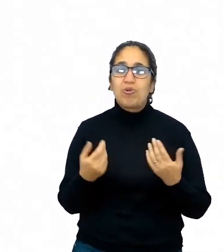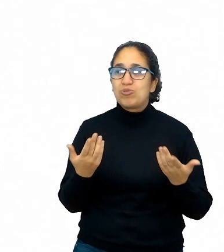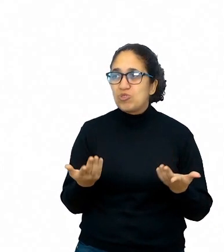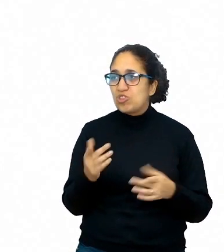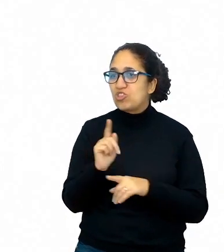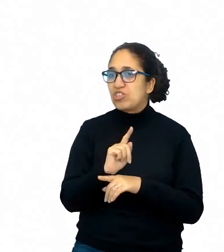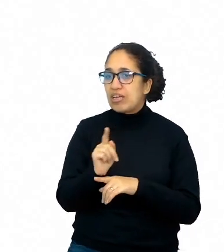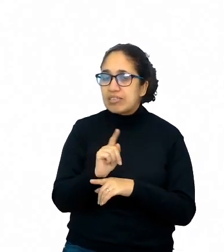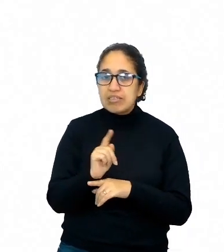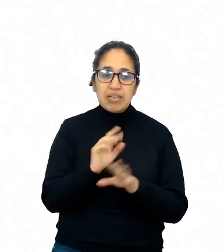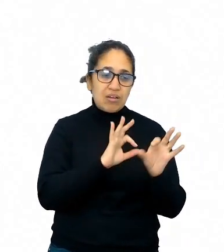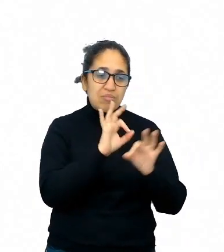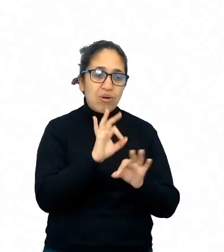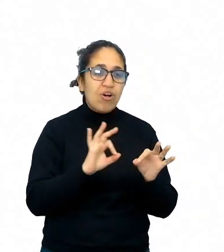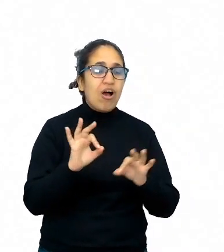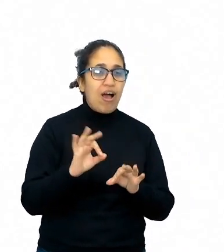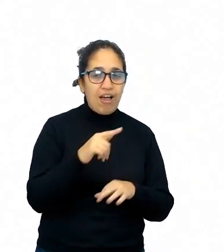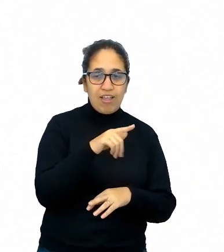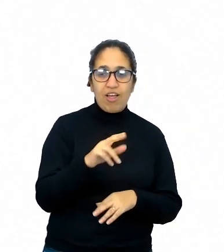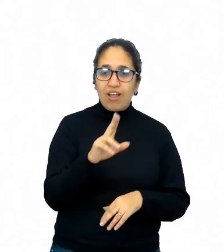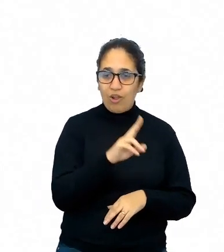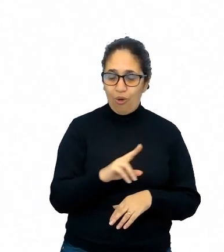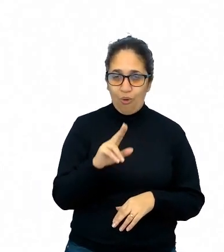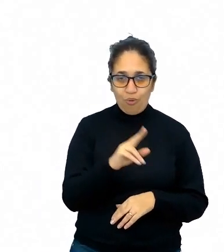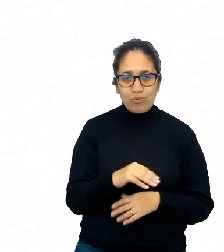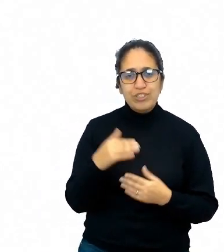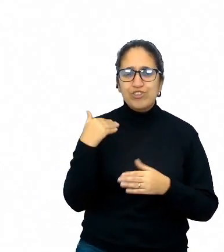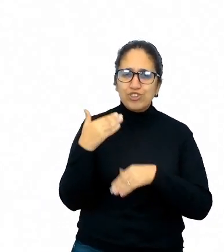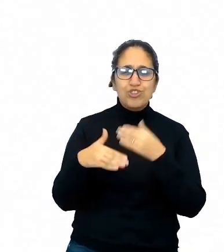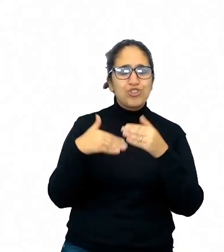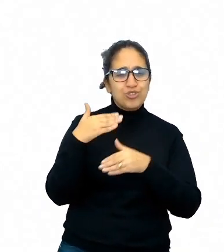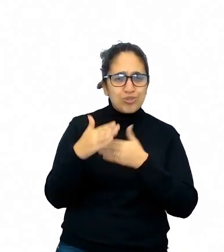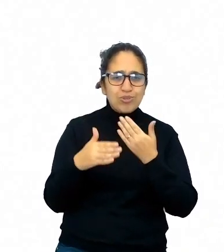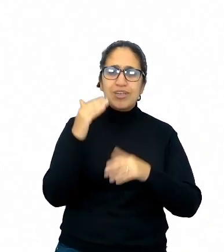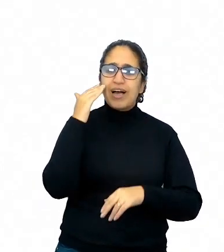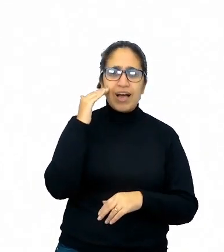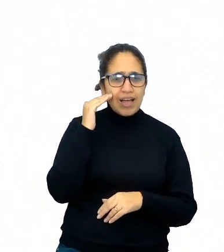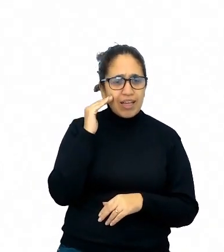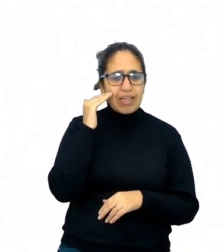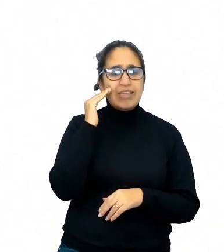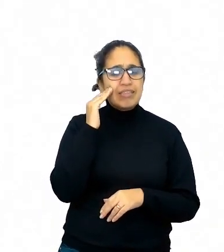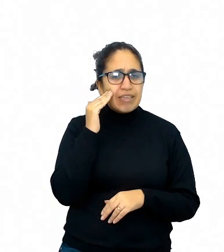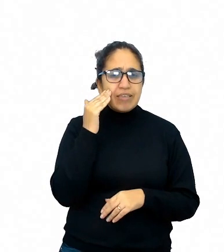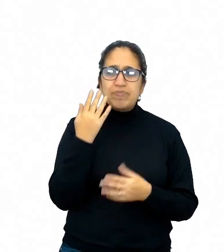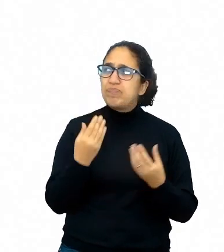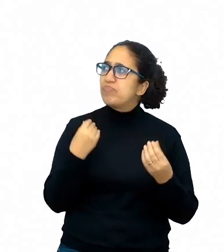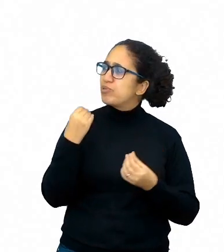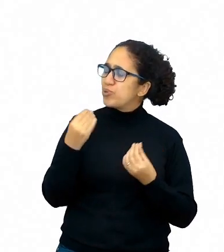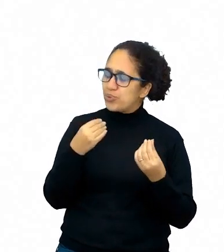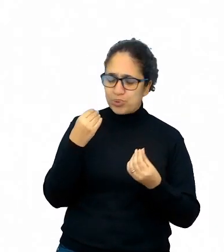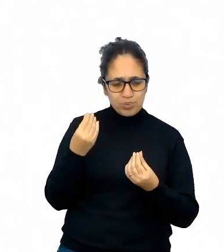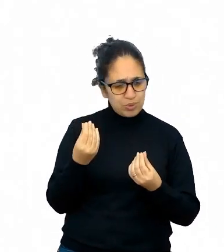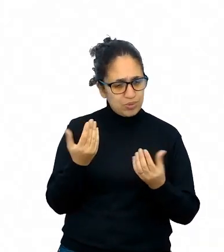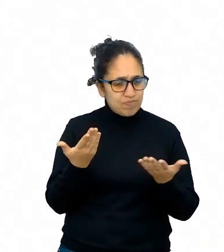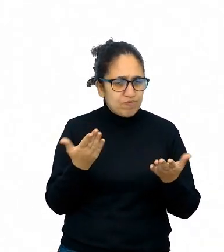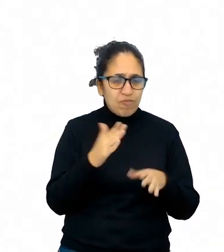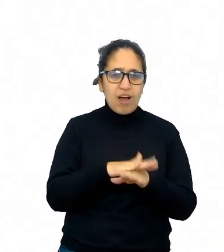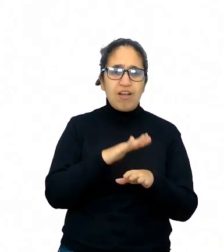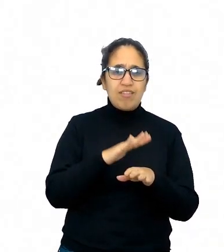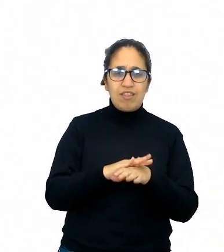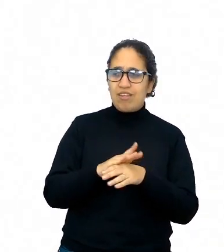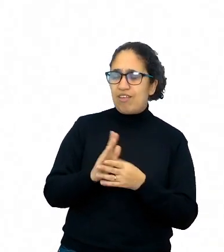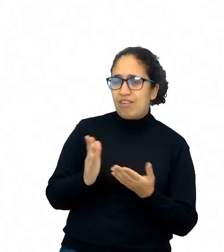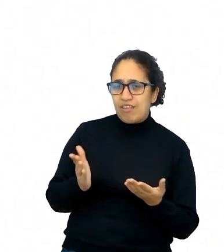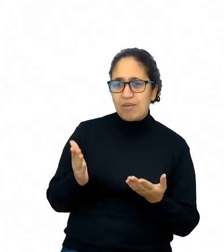de gestão de projetos, e aí a gente vai entender de como que pode ser feito isso